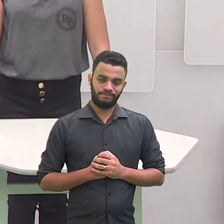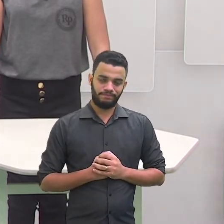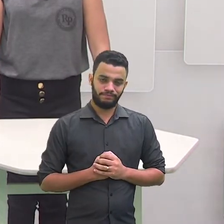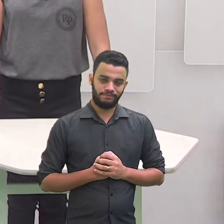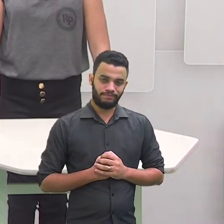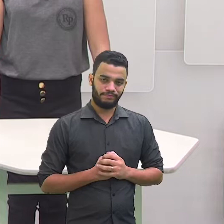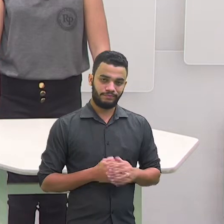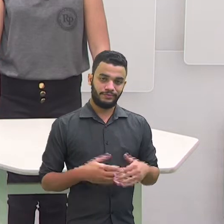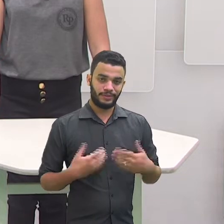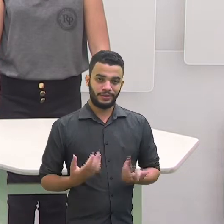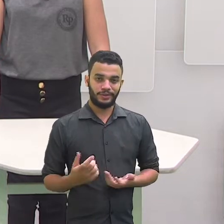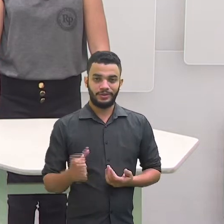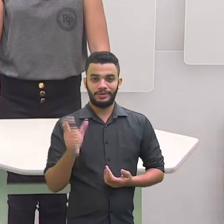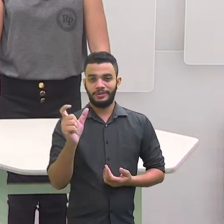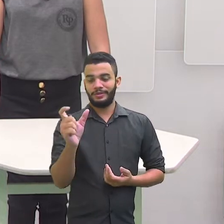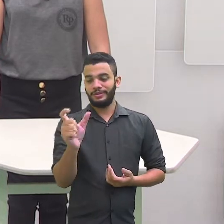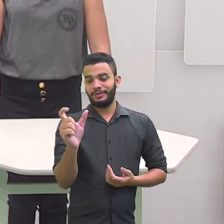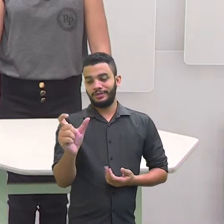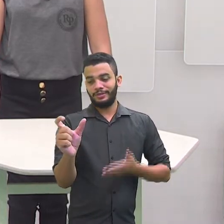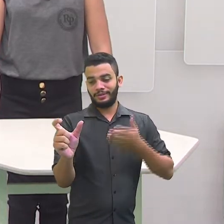Então, Nicole, a sua palavra está